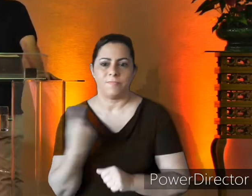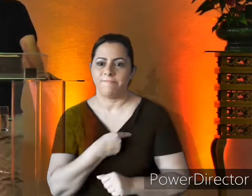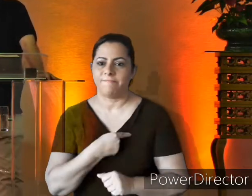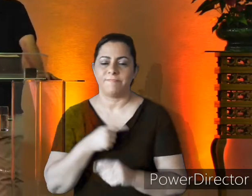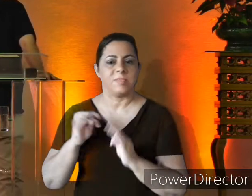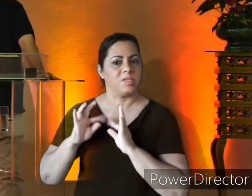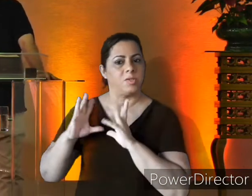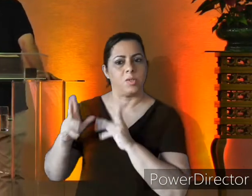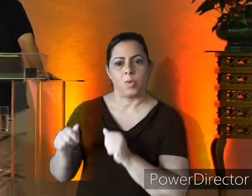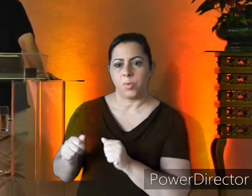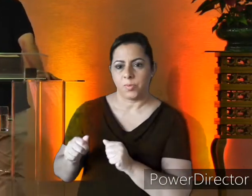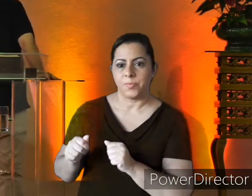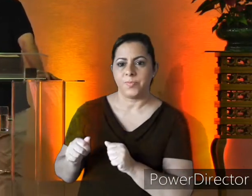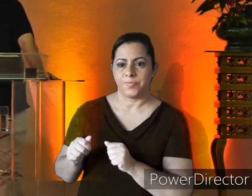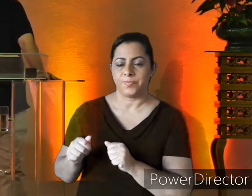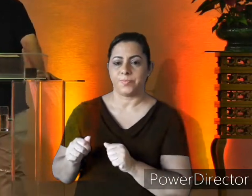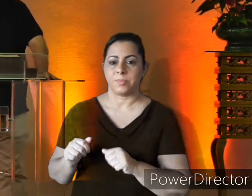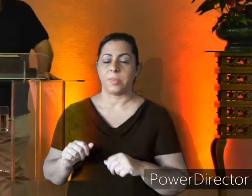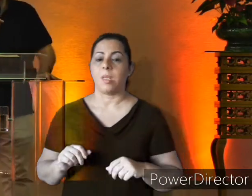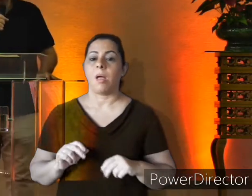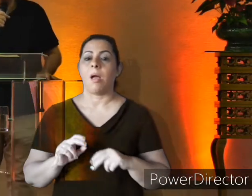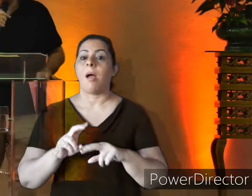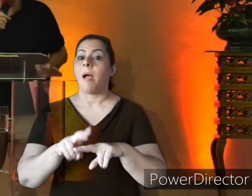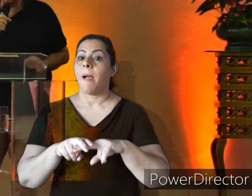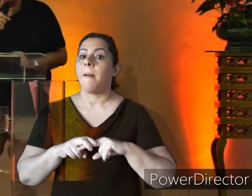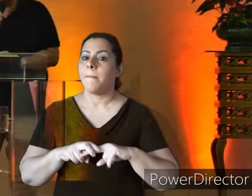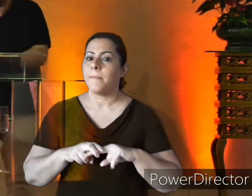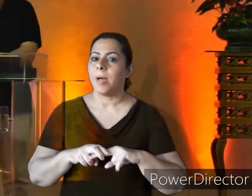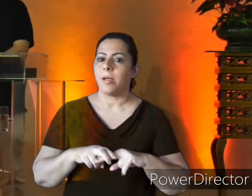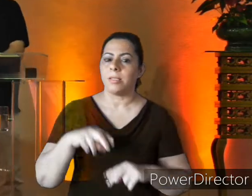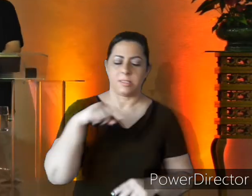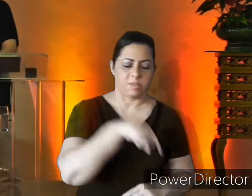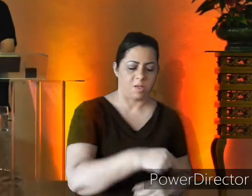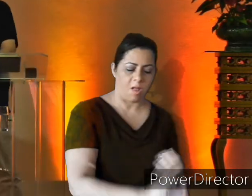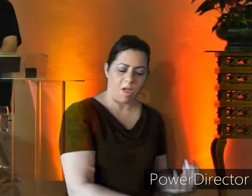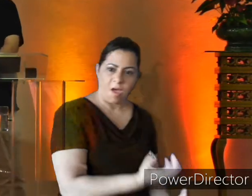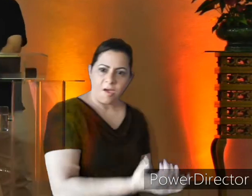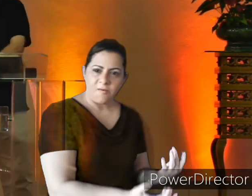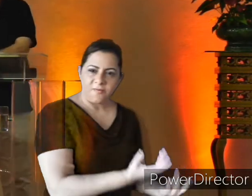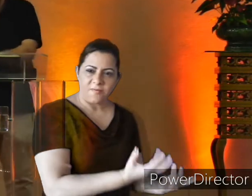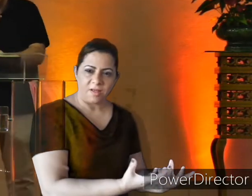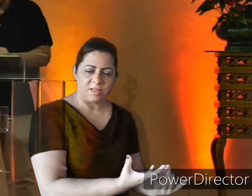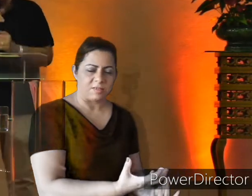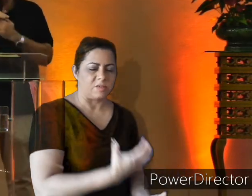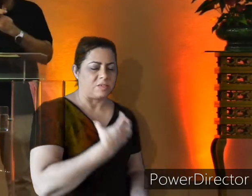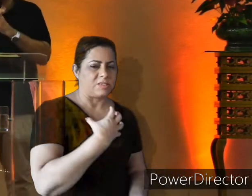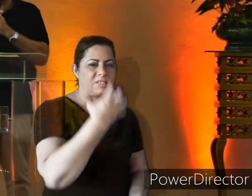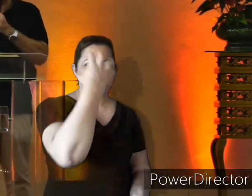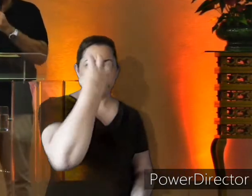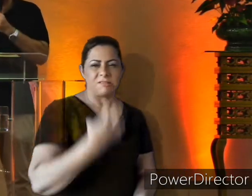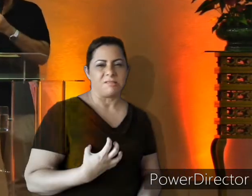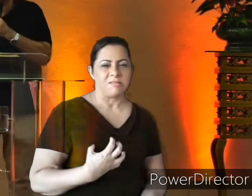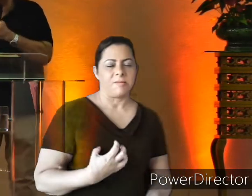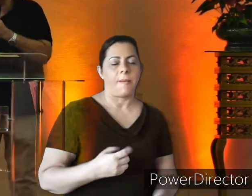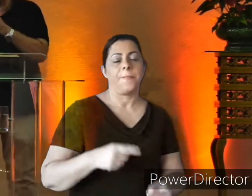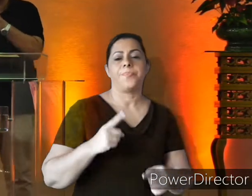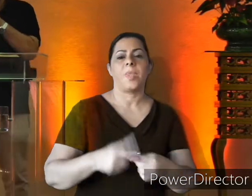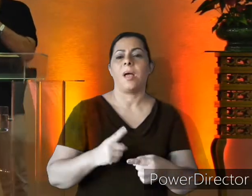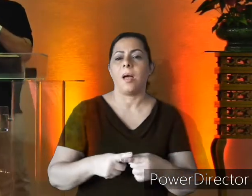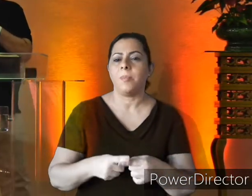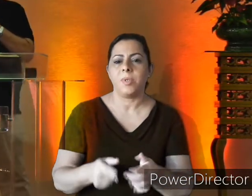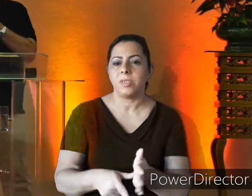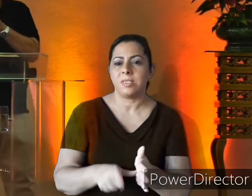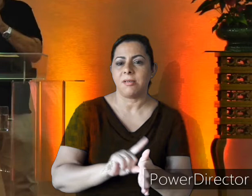homem. Porque o diabo quis ser maior que Deus e porque ele não conseguiu, é lógico, ele procura